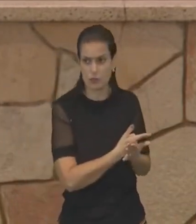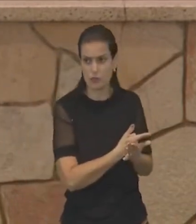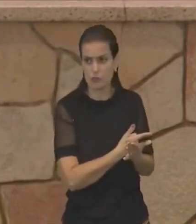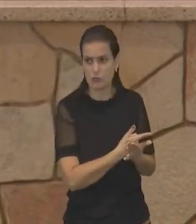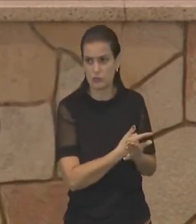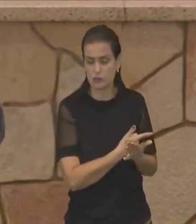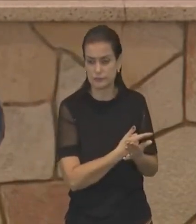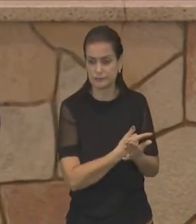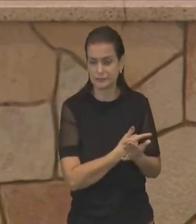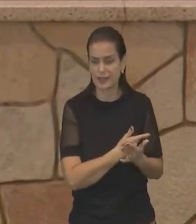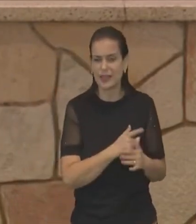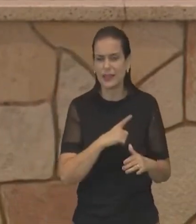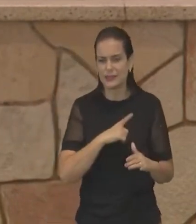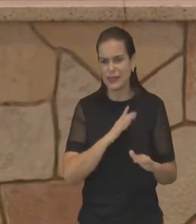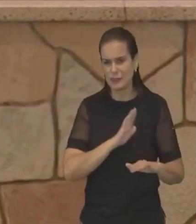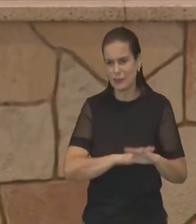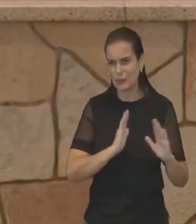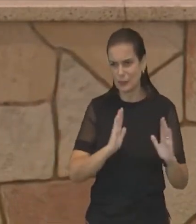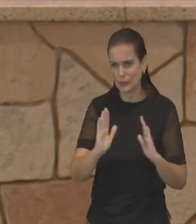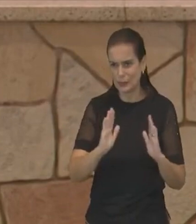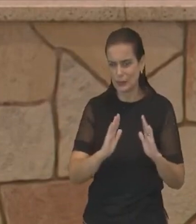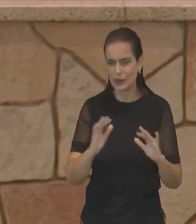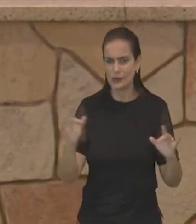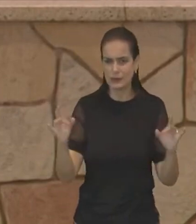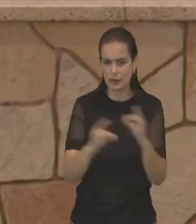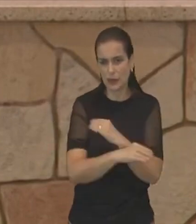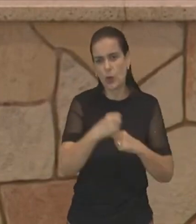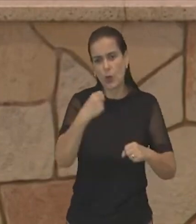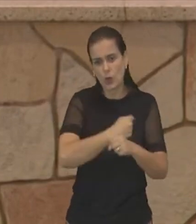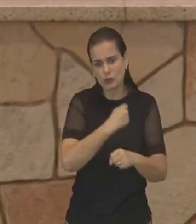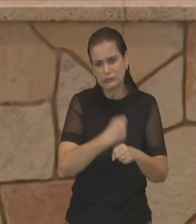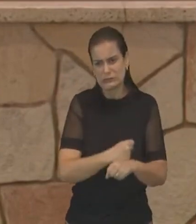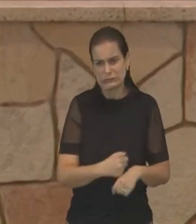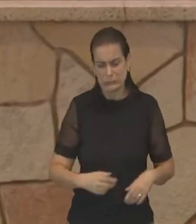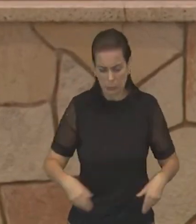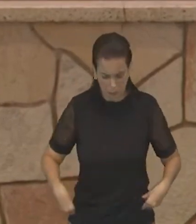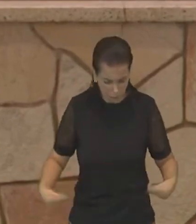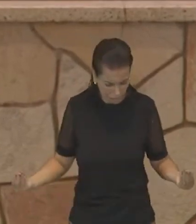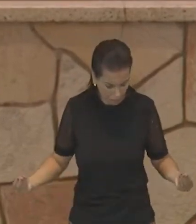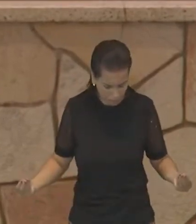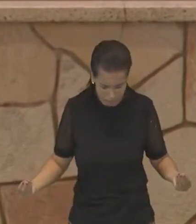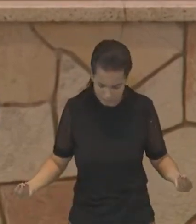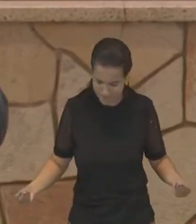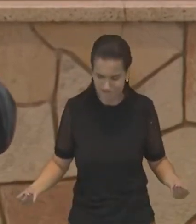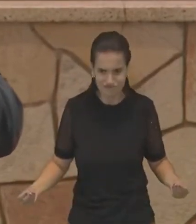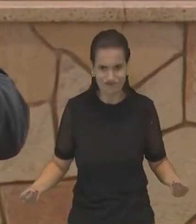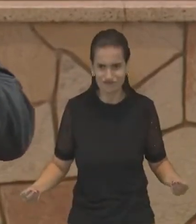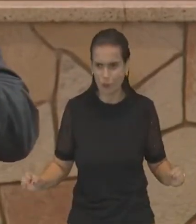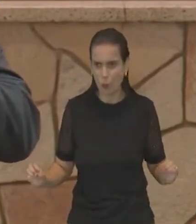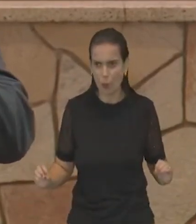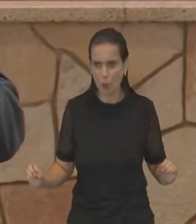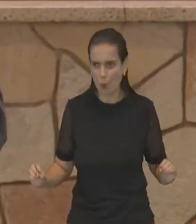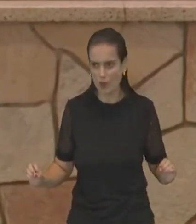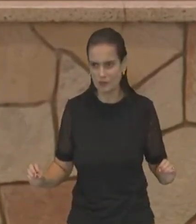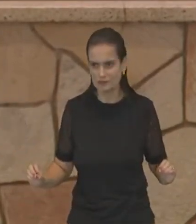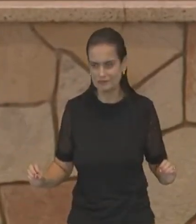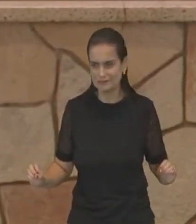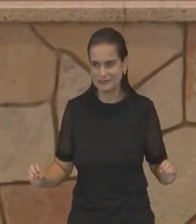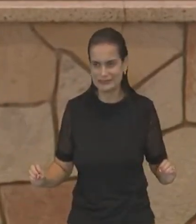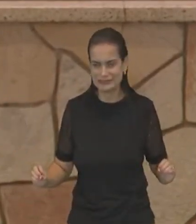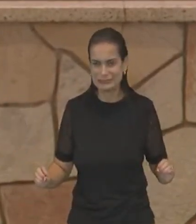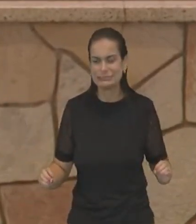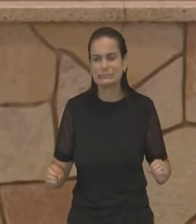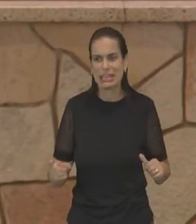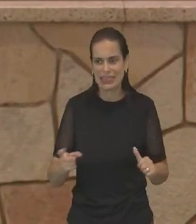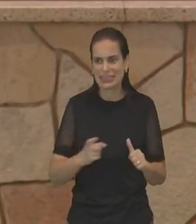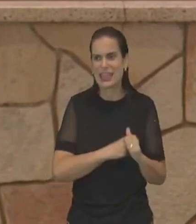vida, viu, juventude? Eu acabei uma construção, eu estava duro, mas duro, e algumas pendências na praça, que eu não